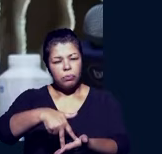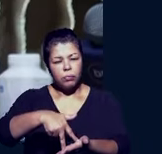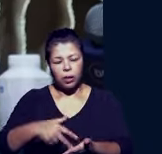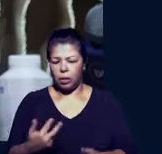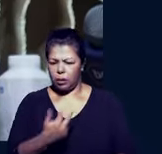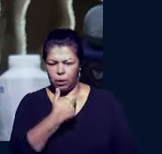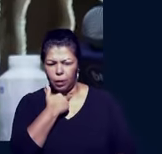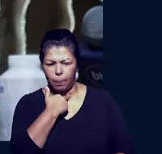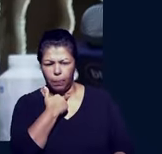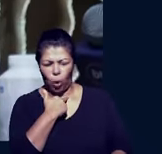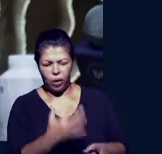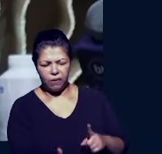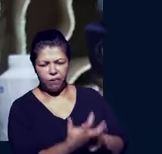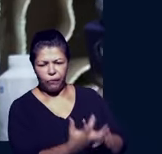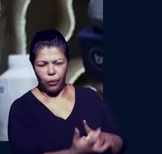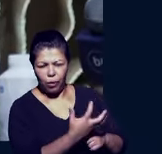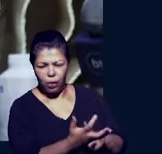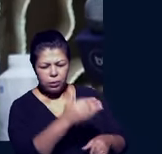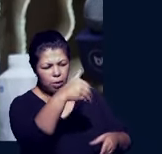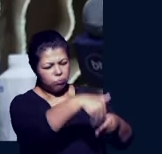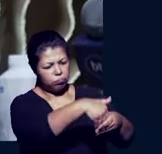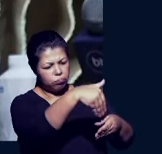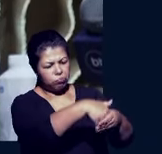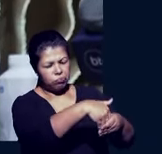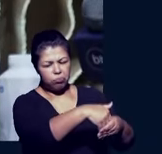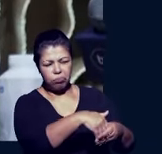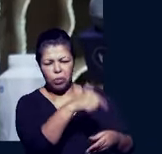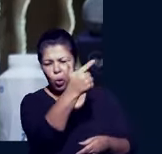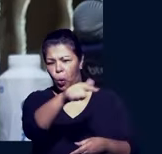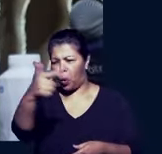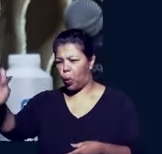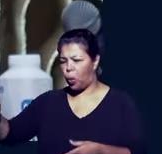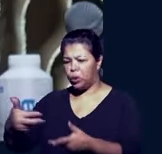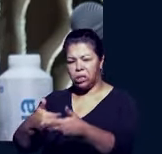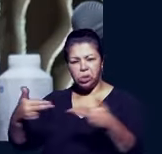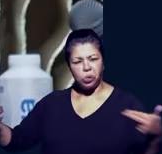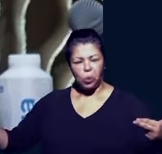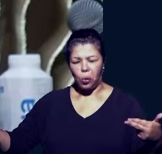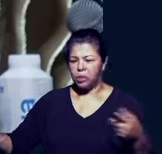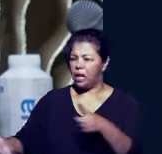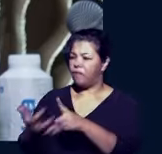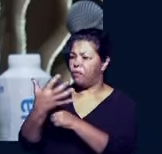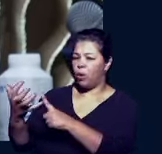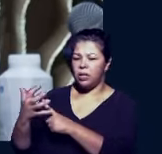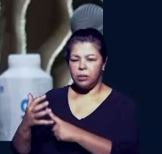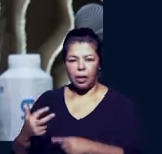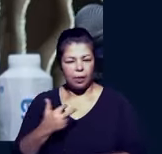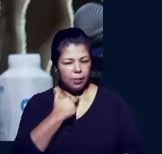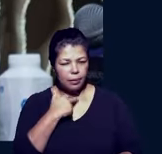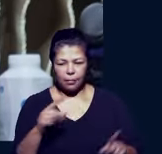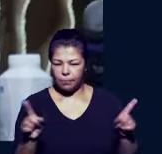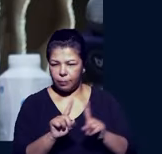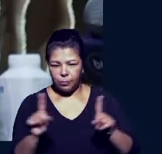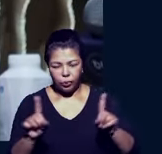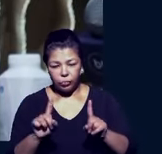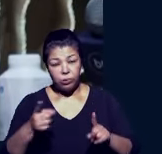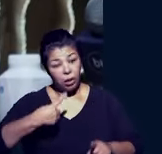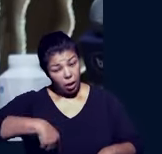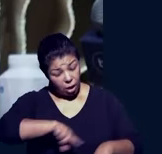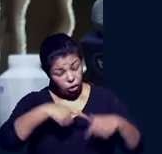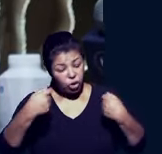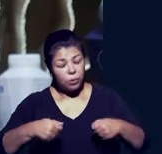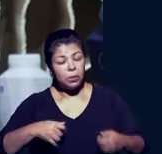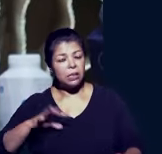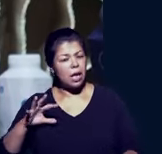eleitoral não deve ser pautado por qualquer outro ambiente externo é fundamental que nós possamos registrar